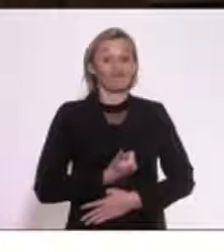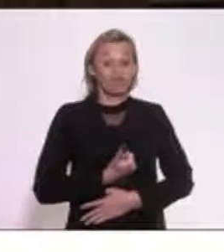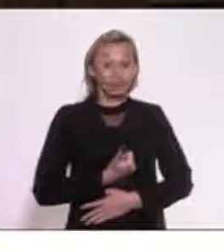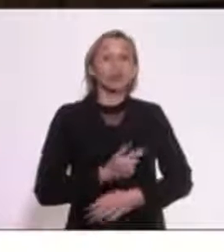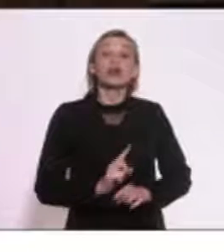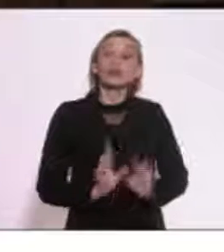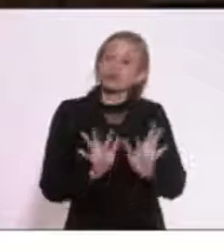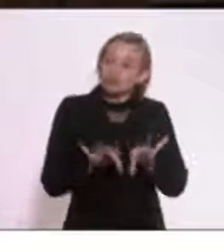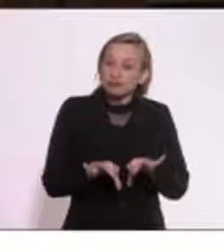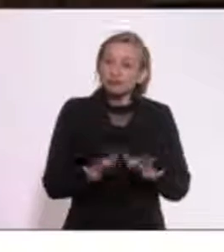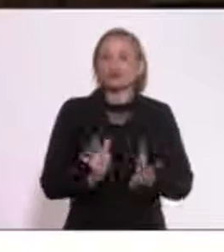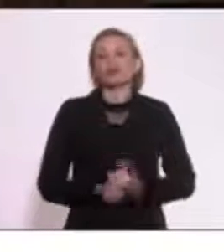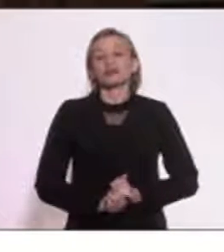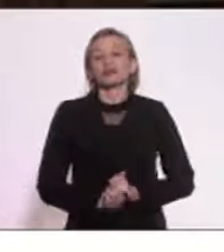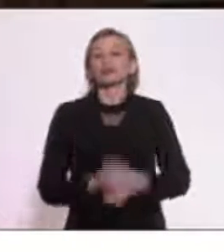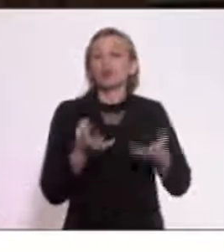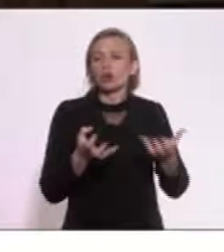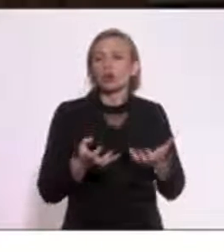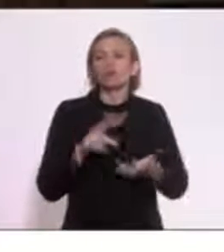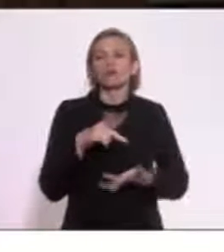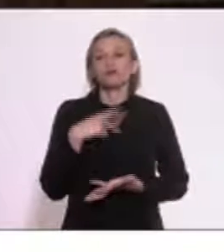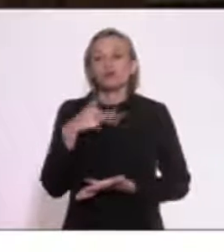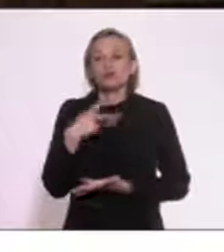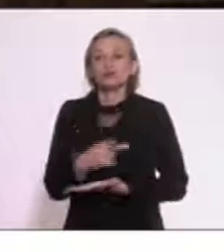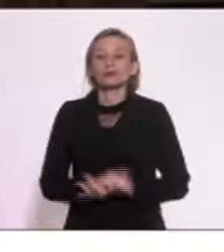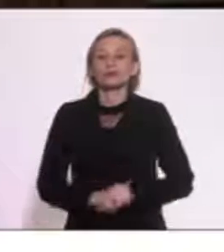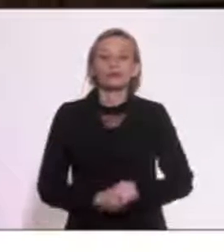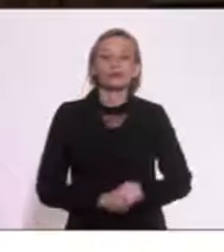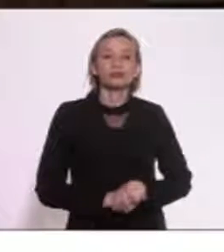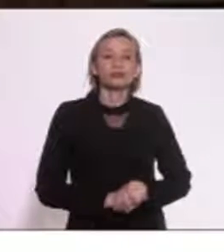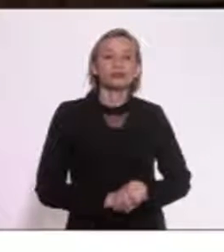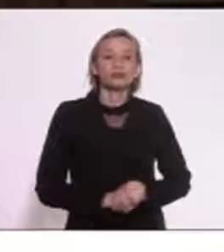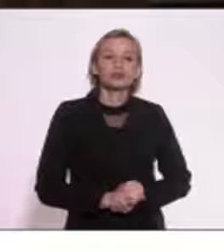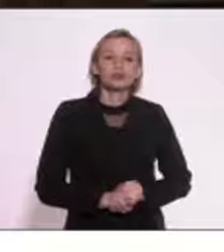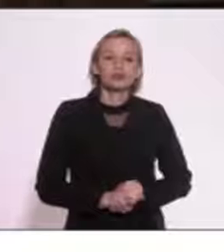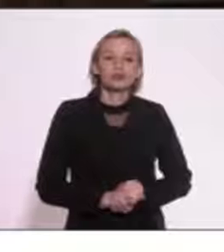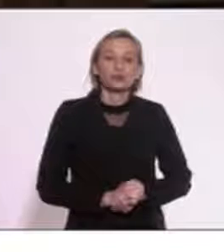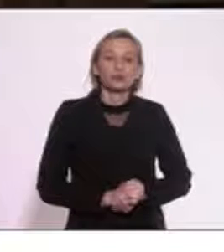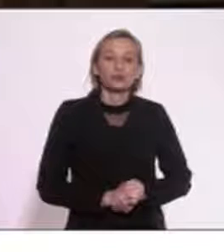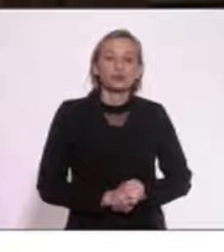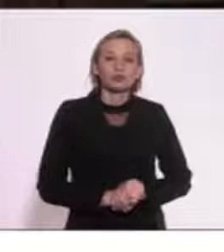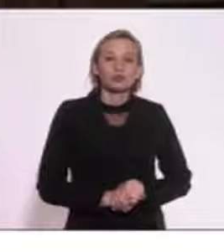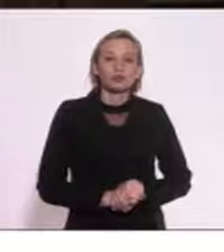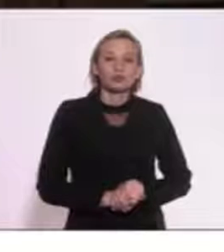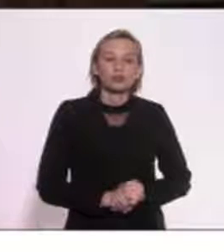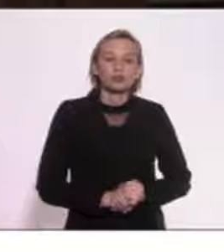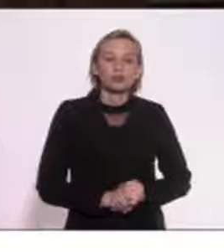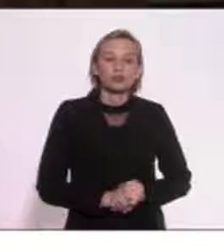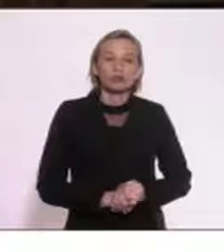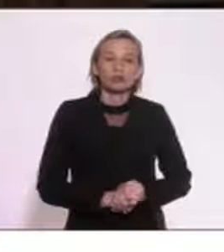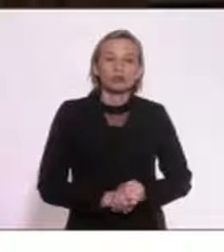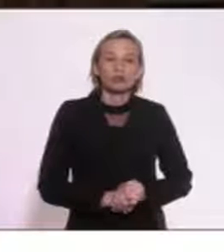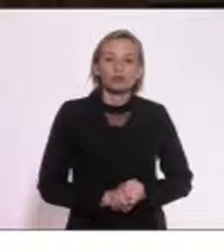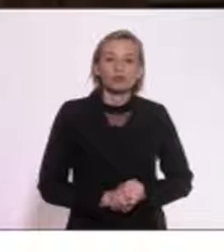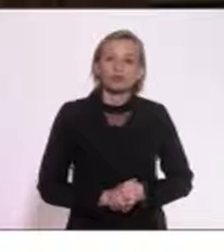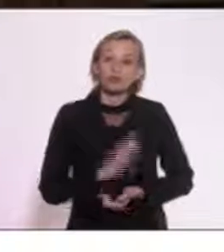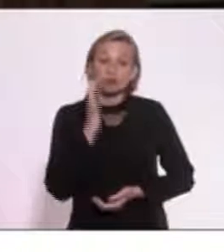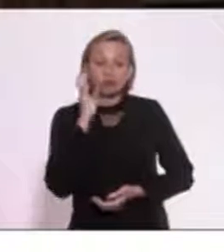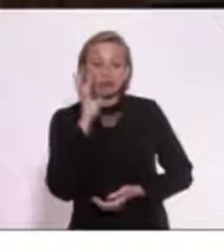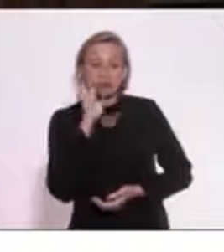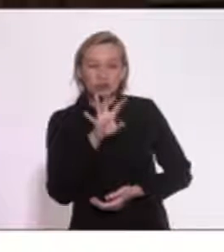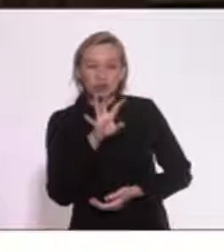Para terminar, eu quero dizer o seguinte, que tive uma atenção voltada para a questão